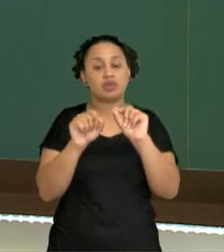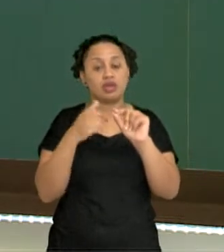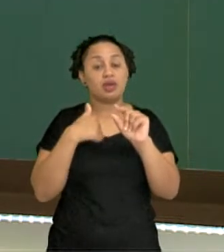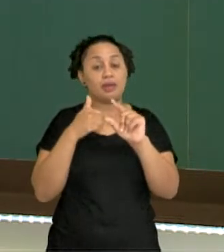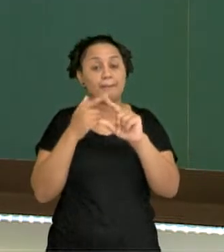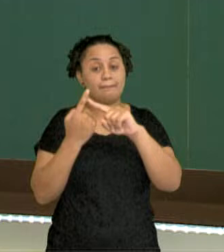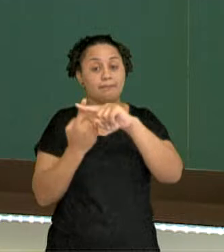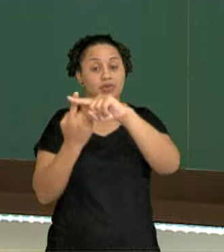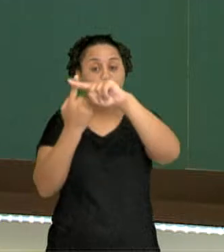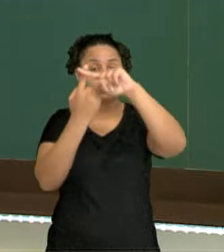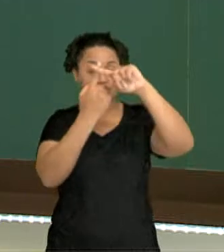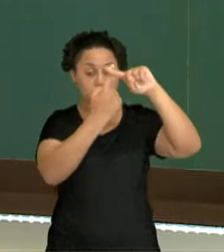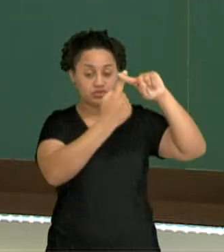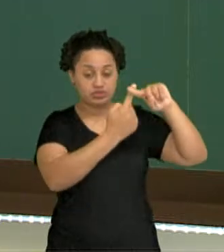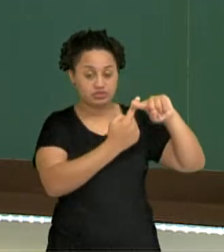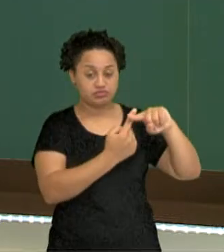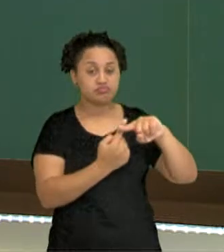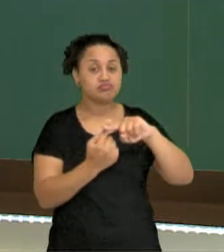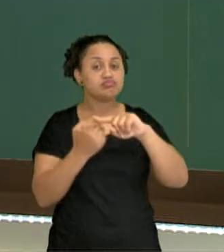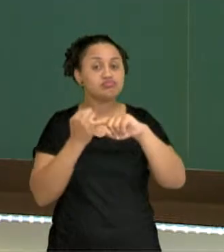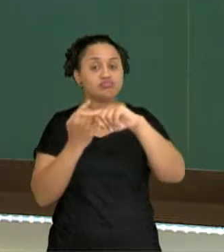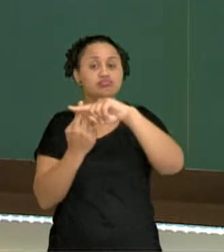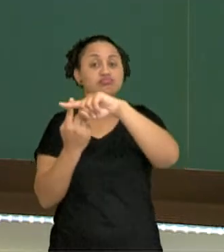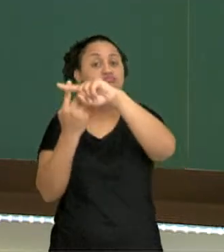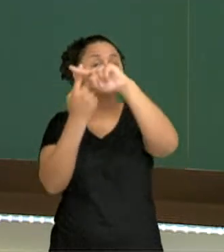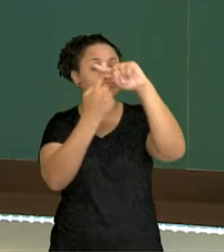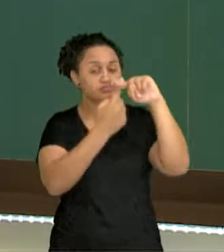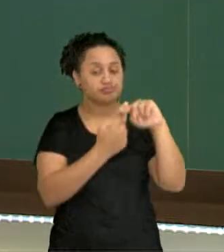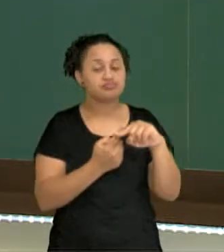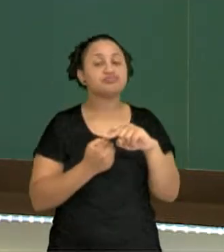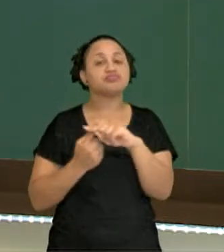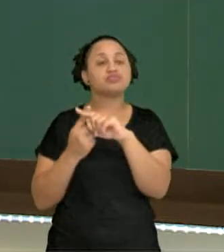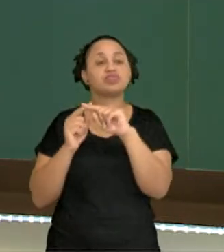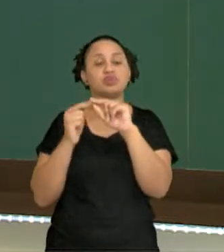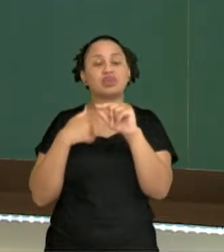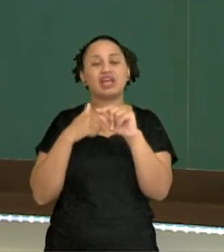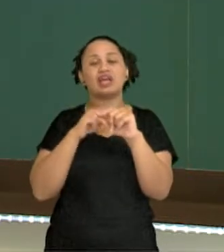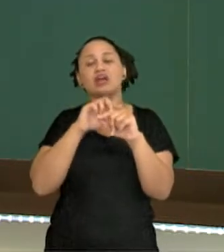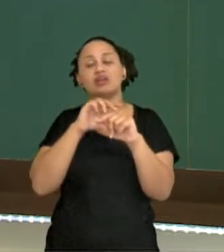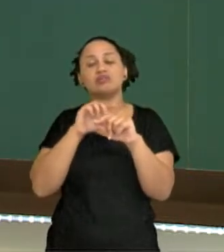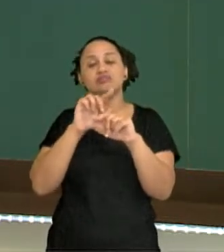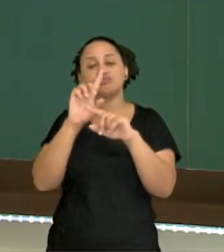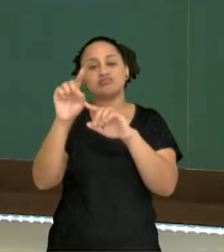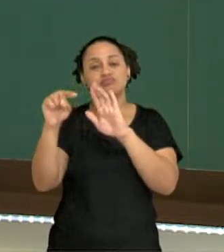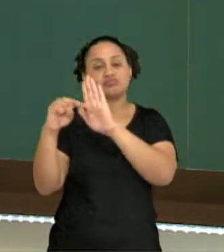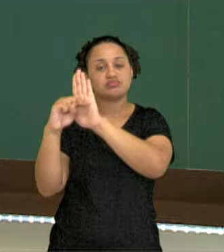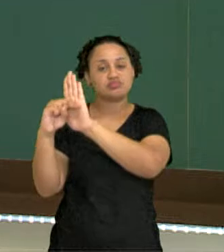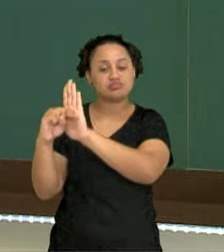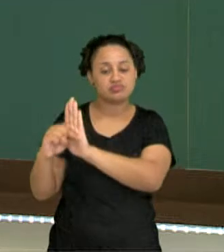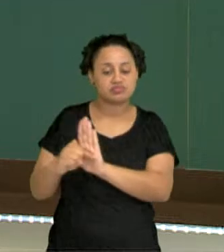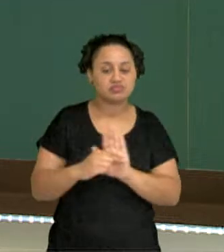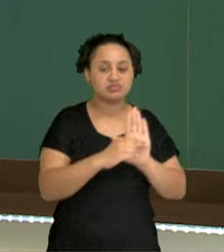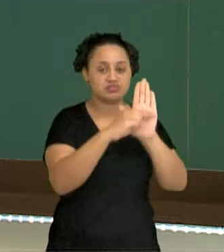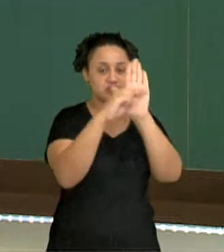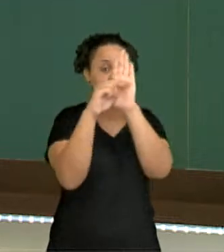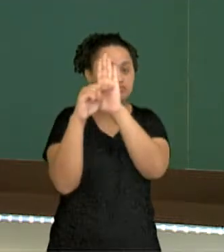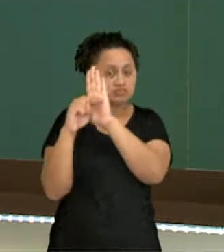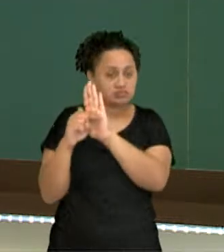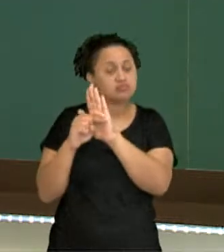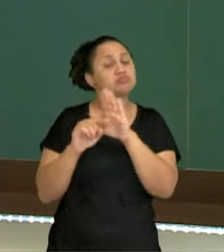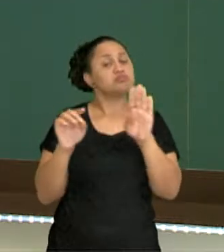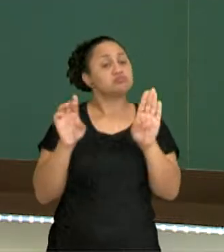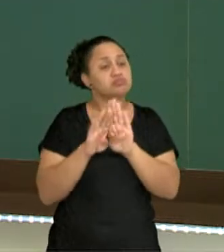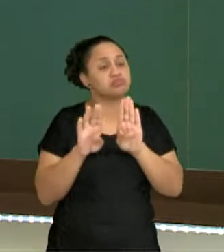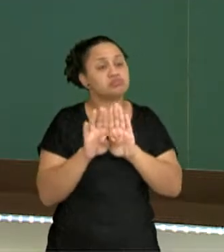o anti-horário do relógio, o sentido contrário do relógio, e no sentido negativo para o sentido horário. Além